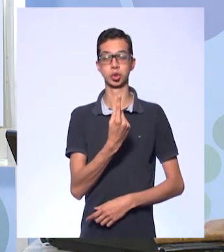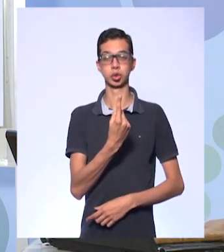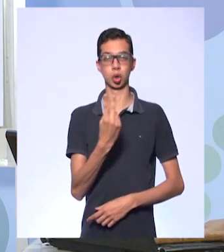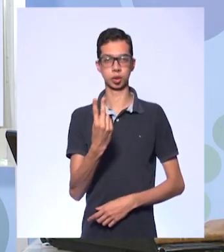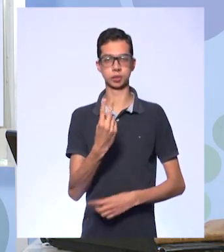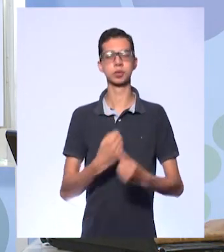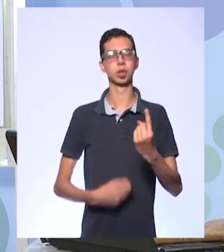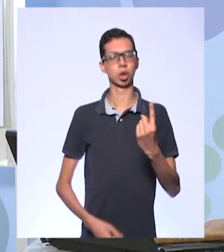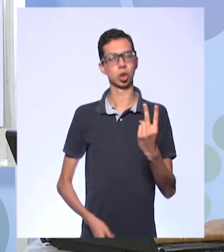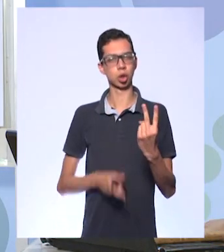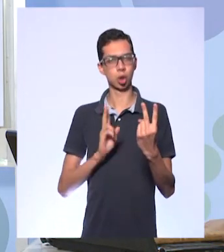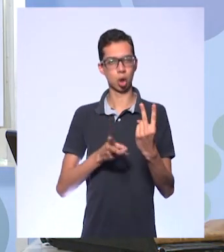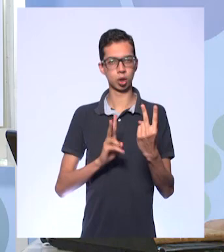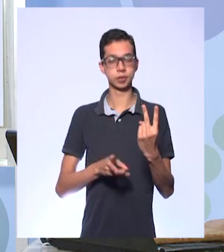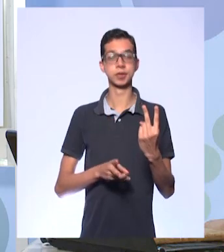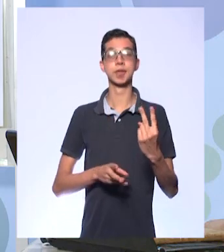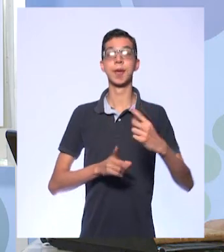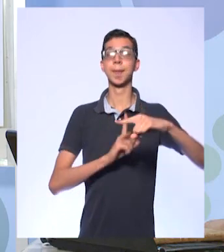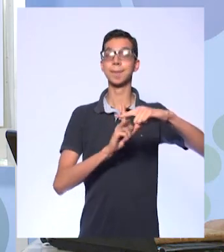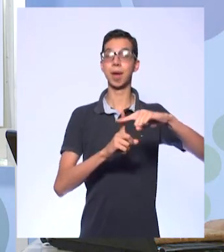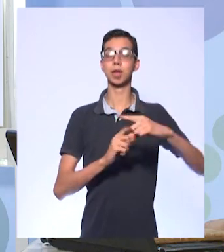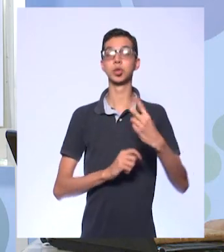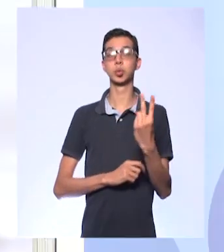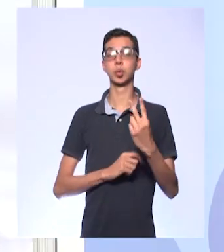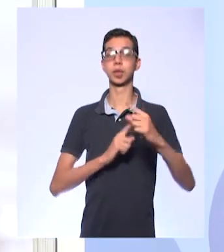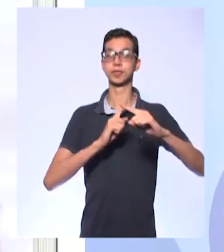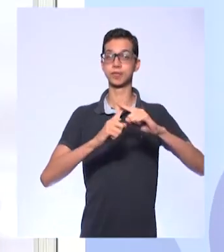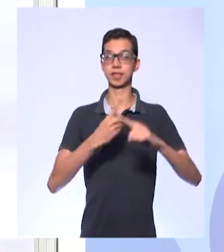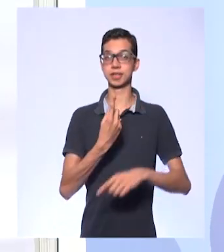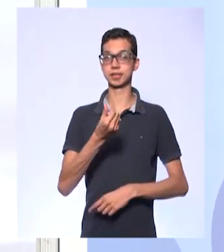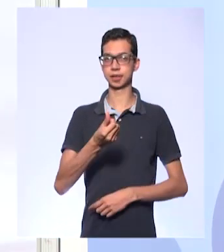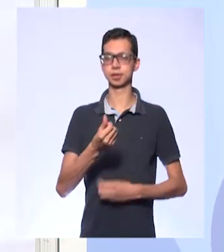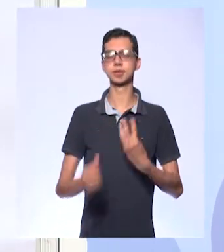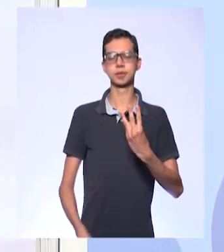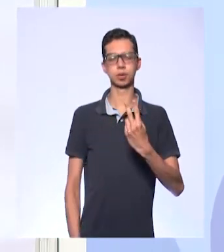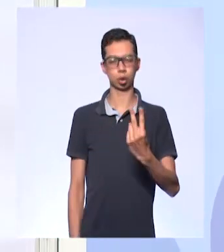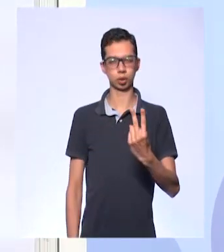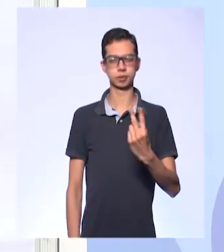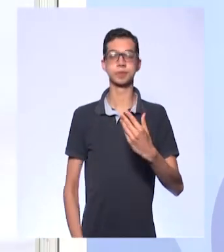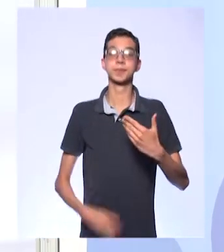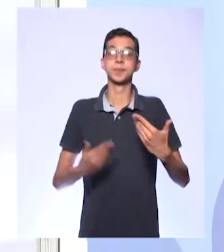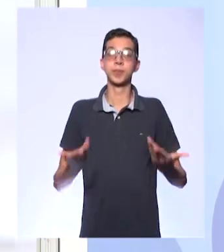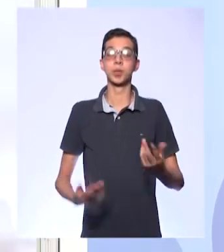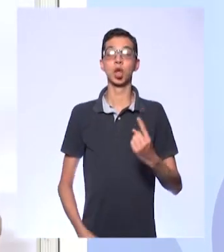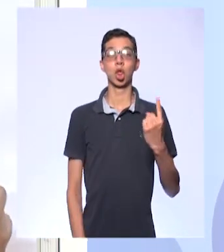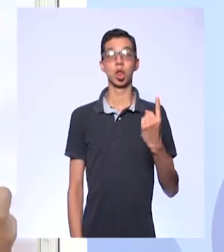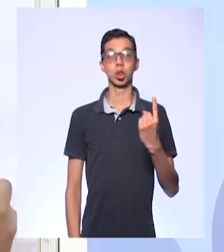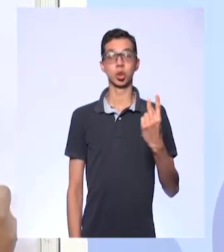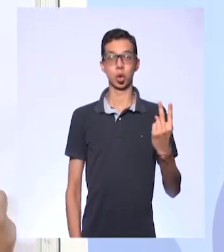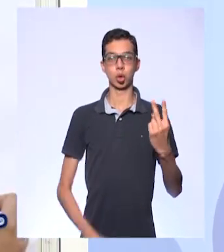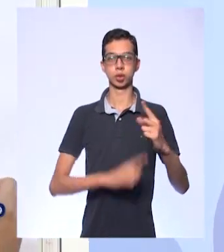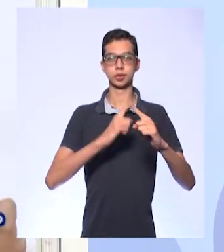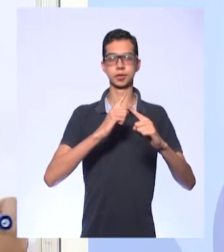embaixo, mais 2 vezes 16, 32. 12 mais 32 vai